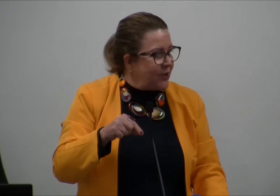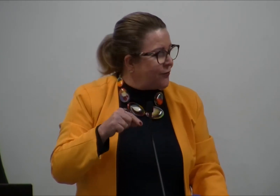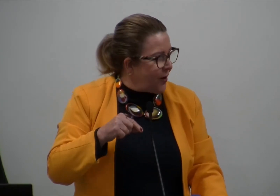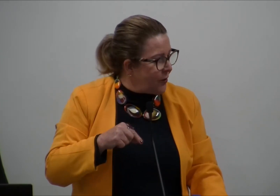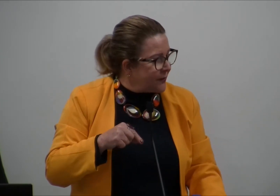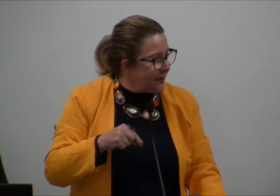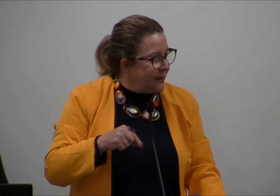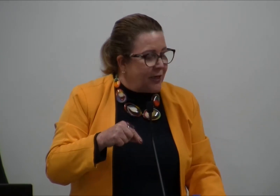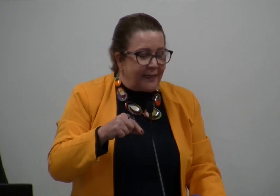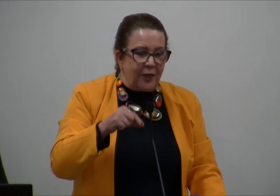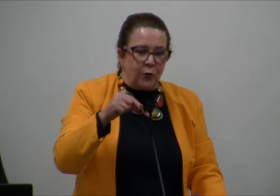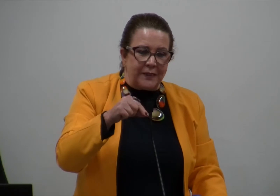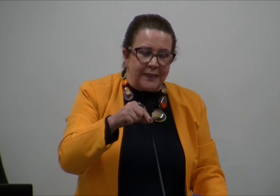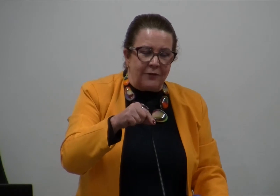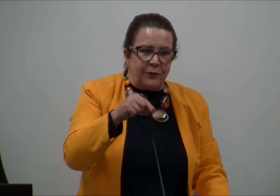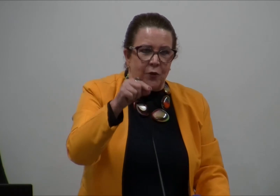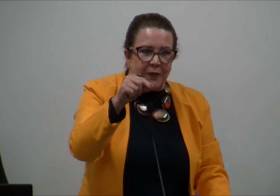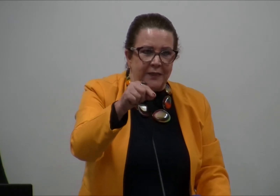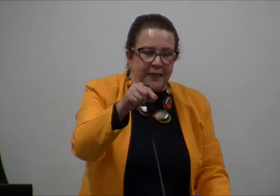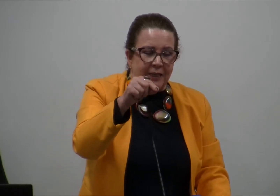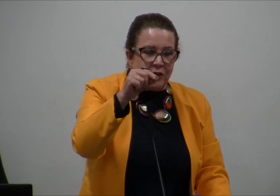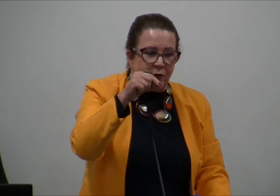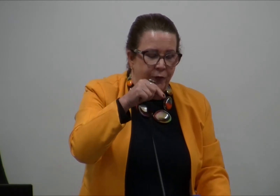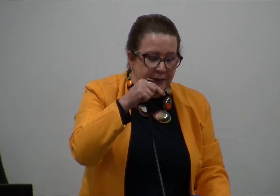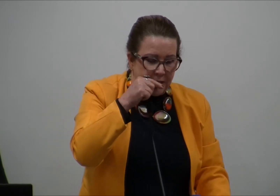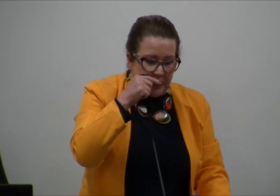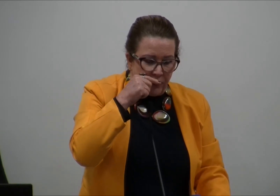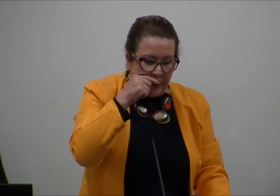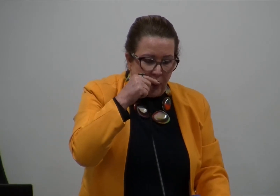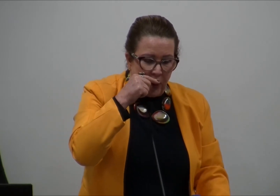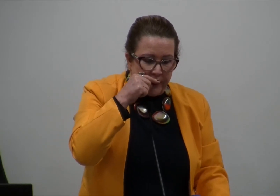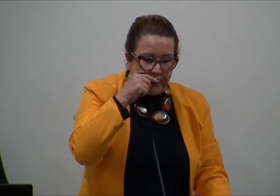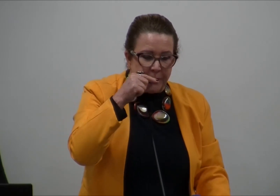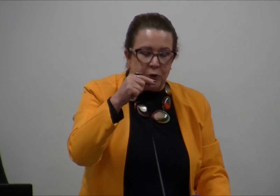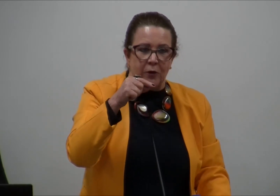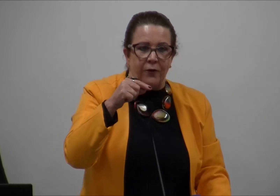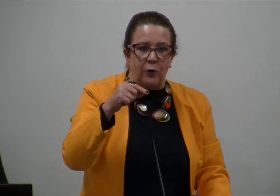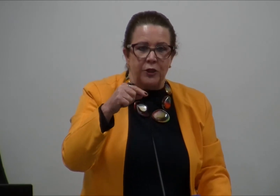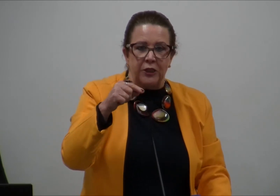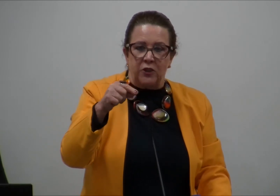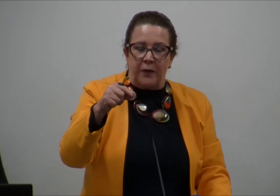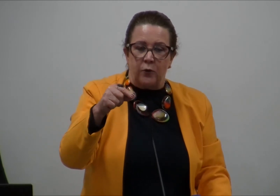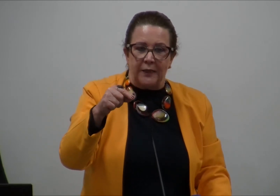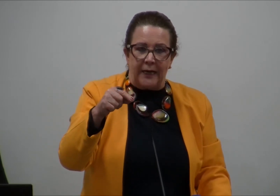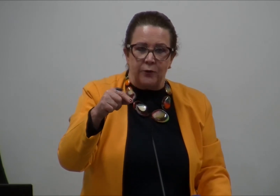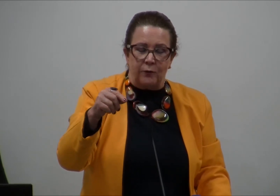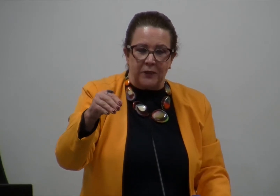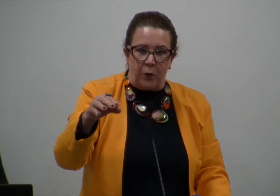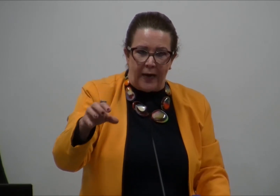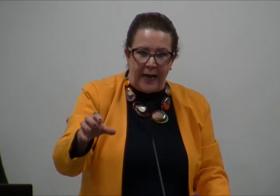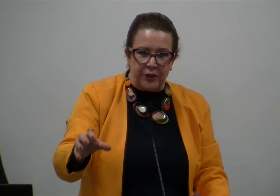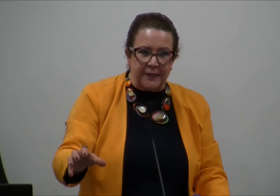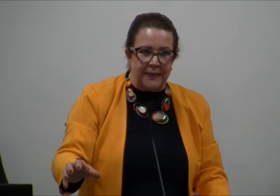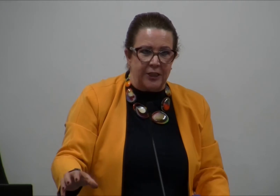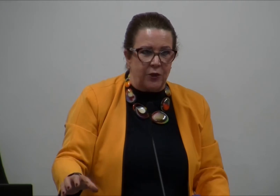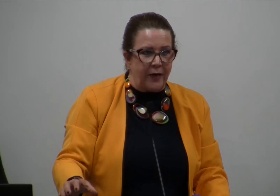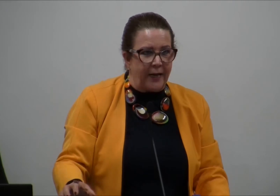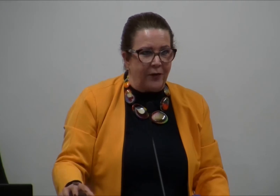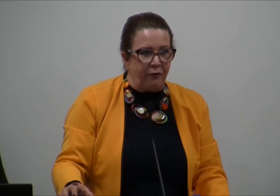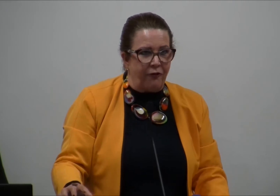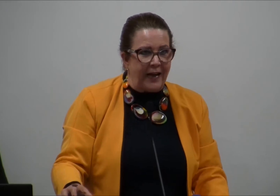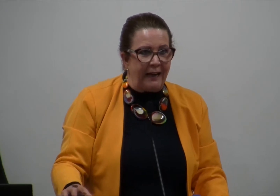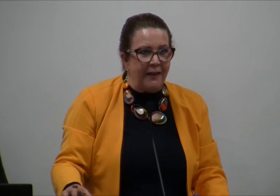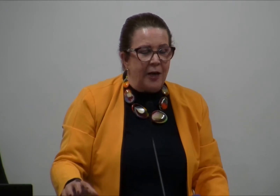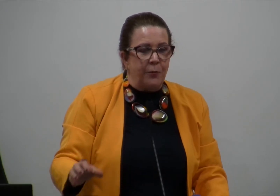gente sente falta. Inclusive, senhor presidente, eu fui esses dias num velório e a pessoa falou que tinha que tomar cuidado com as bolachas que deixam